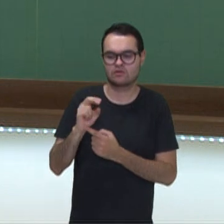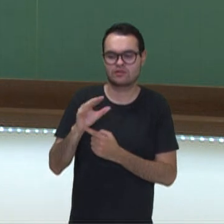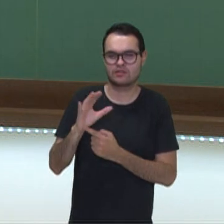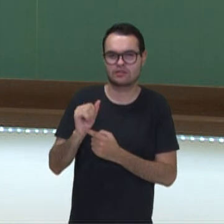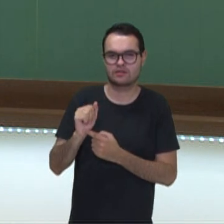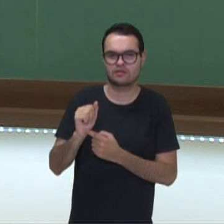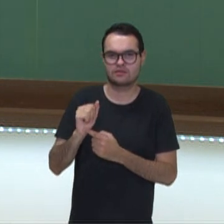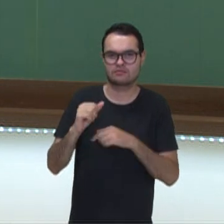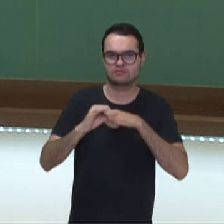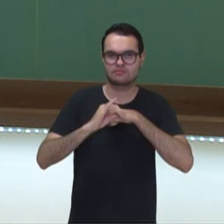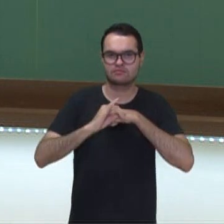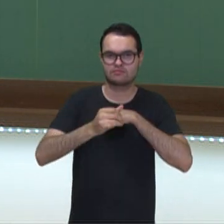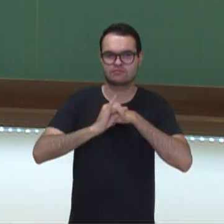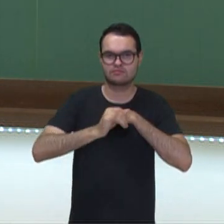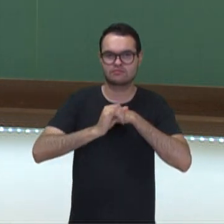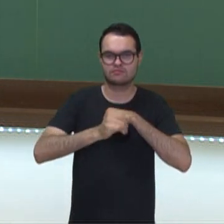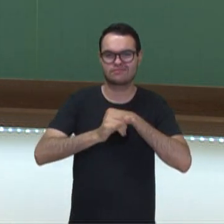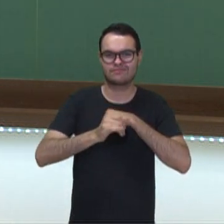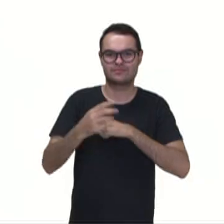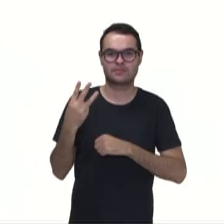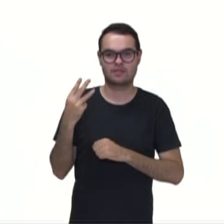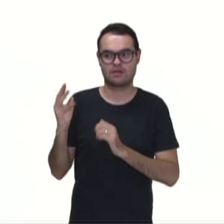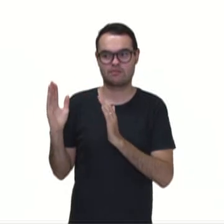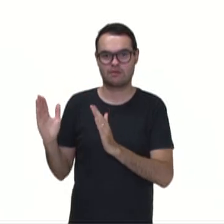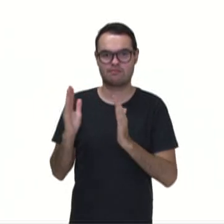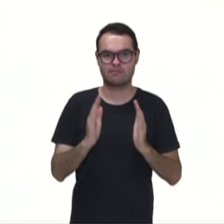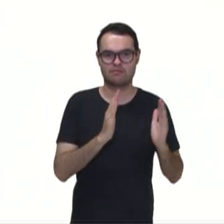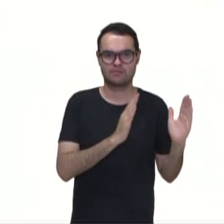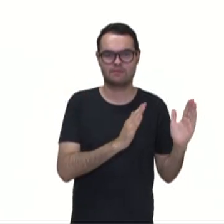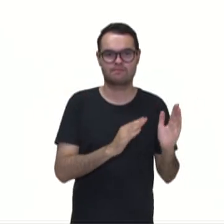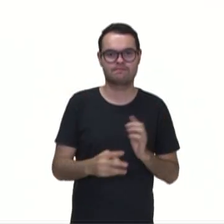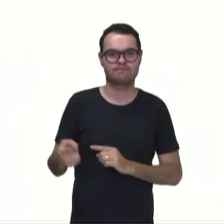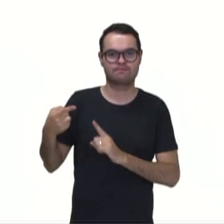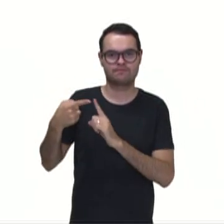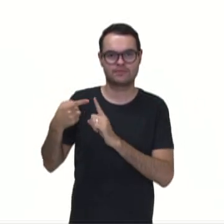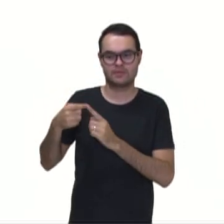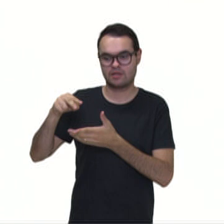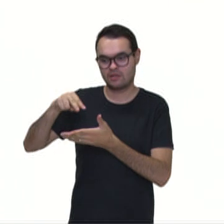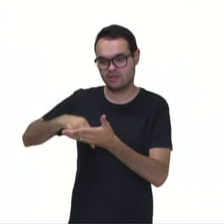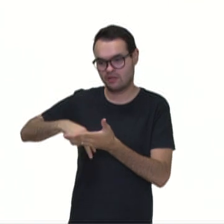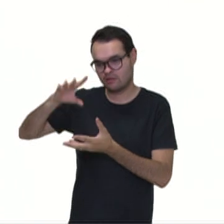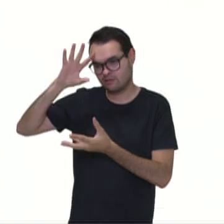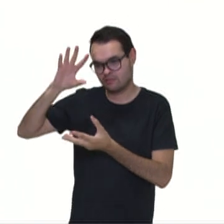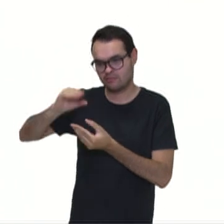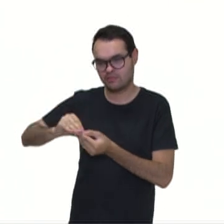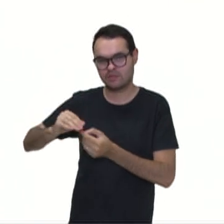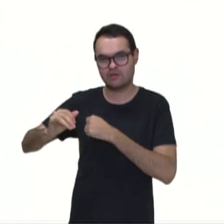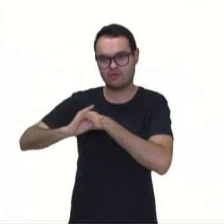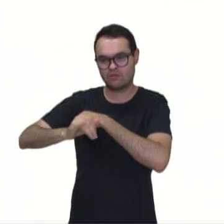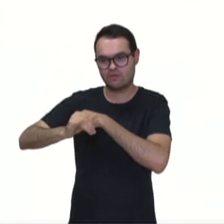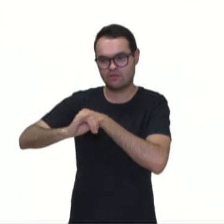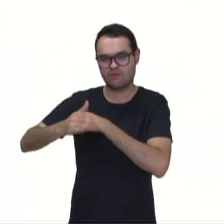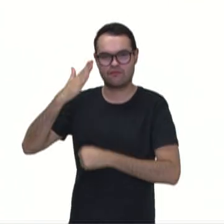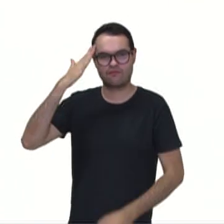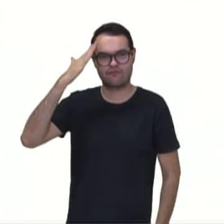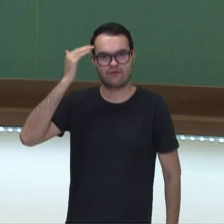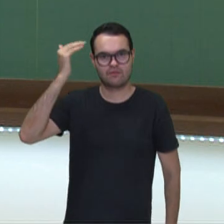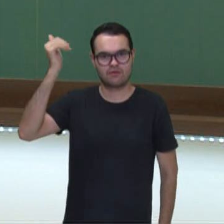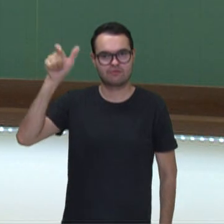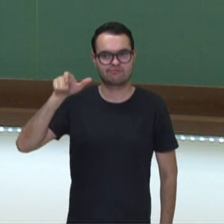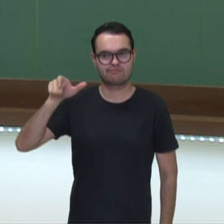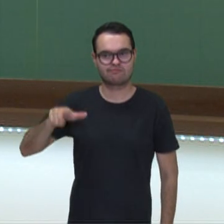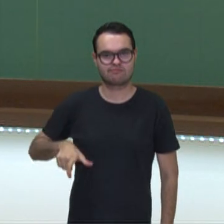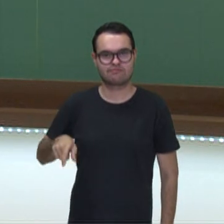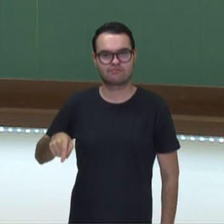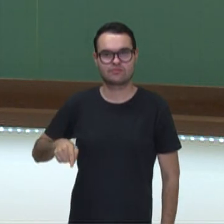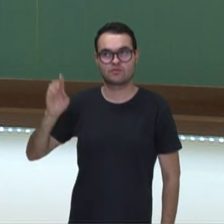se organizar em 3 movimentos. A gente vai primeiro ler e interpretar uma crônica de um grande cronista de